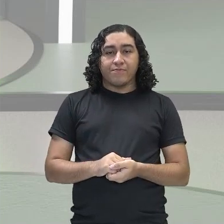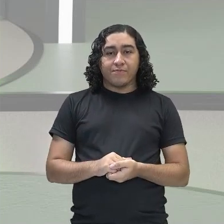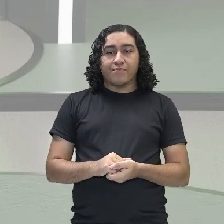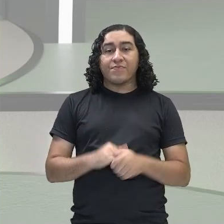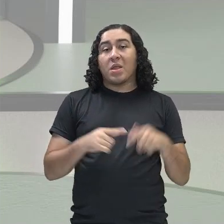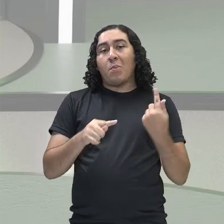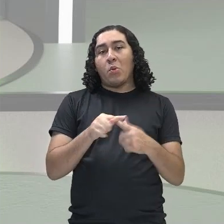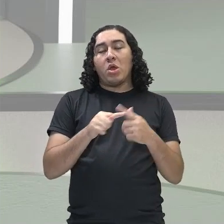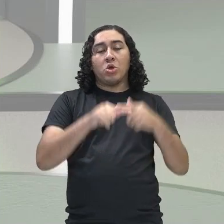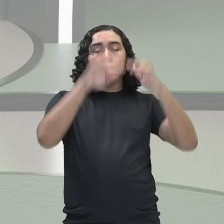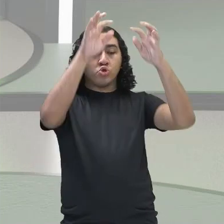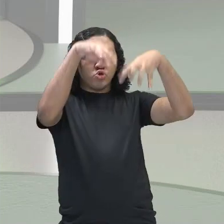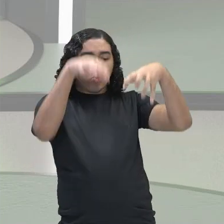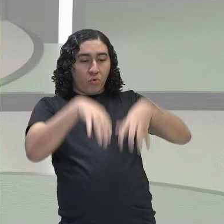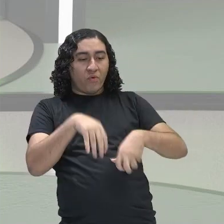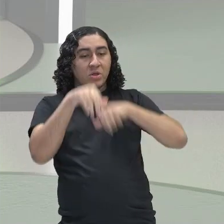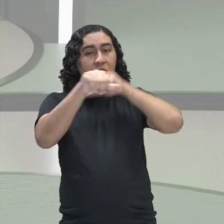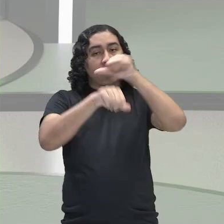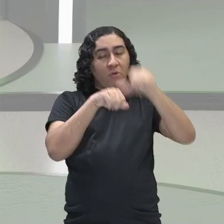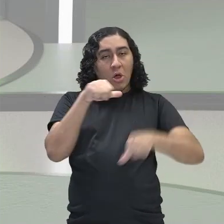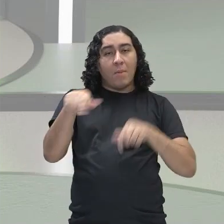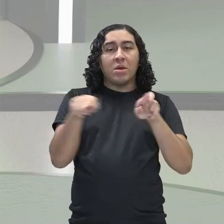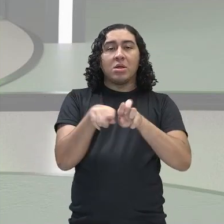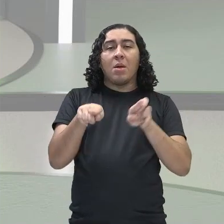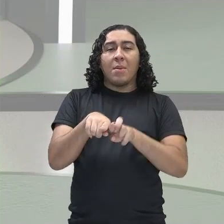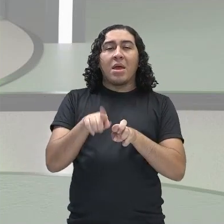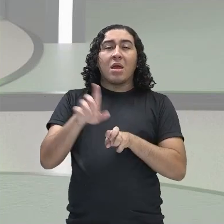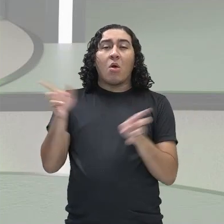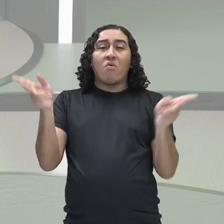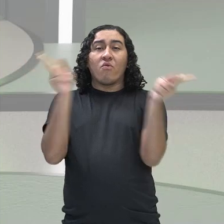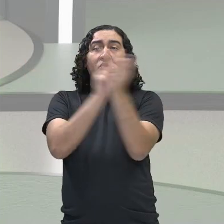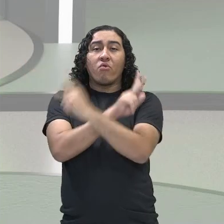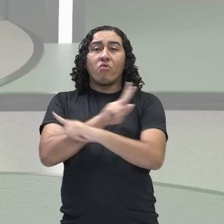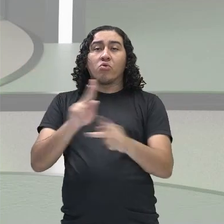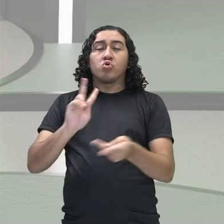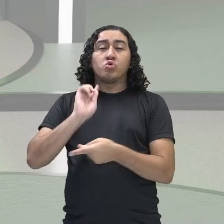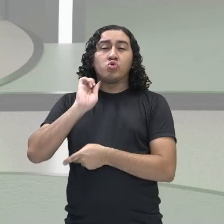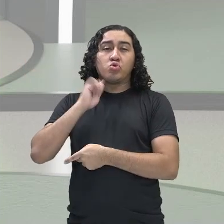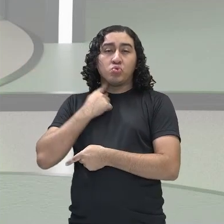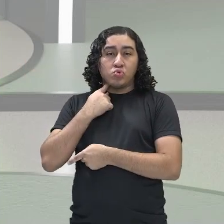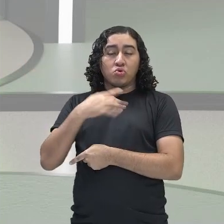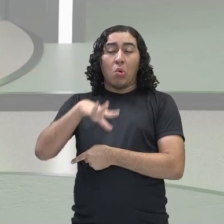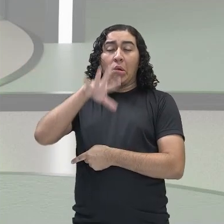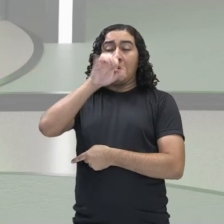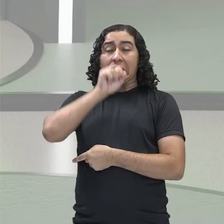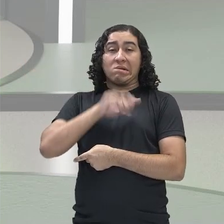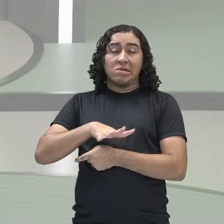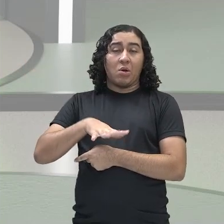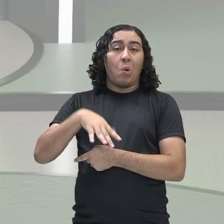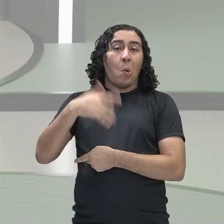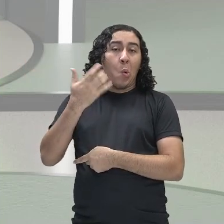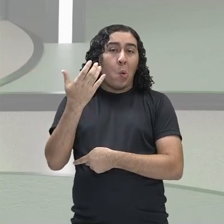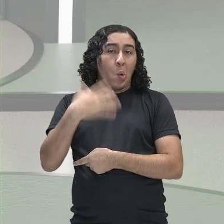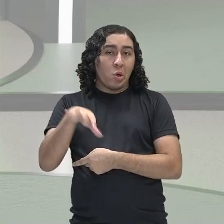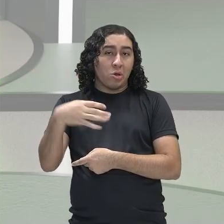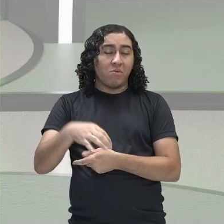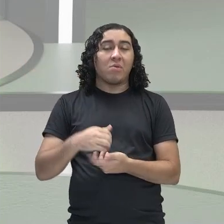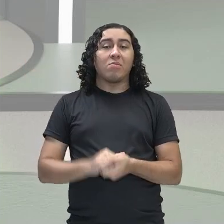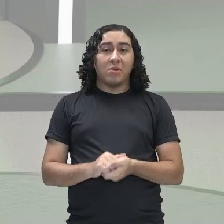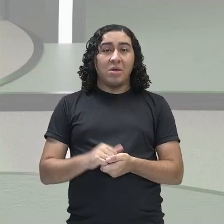de chuvas, o ar fica poluído, enfim, é uma cadeia de problemas que acontecem quando ocorre